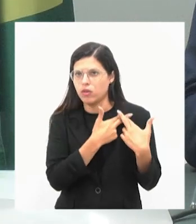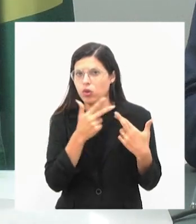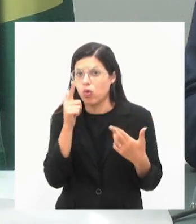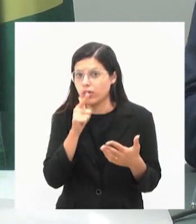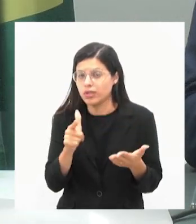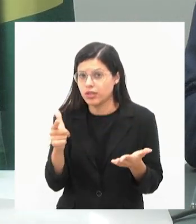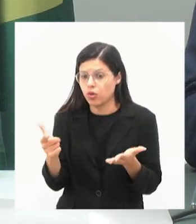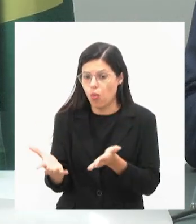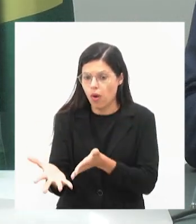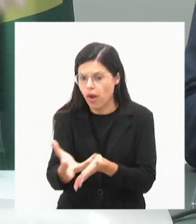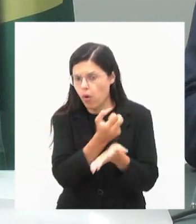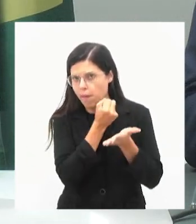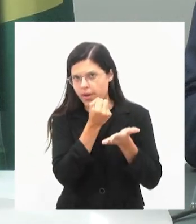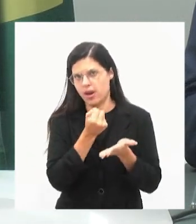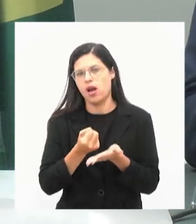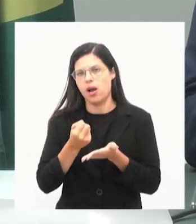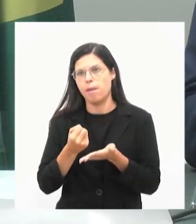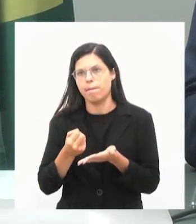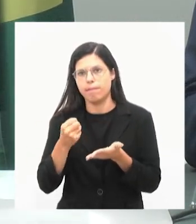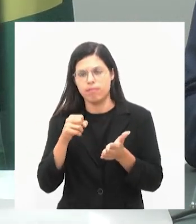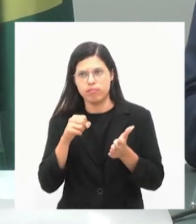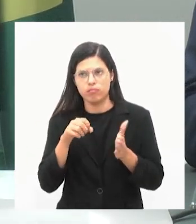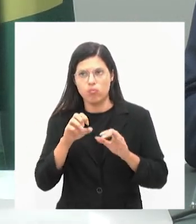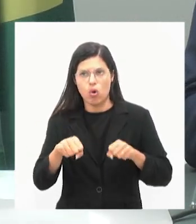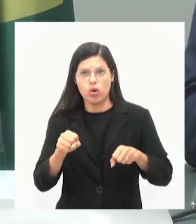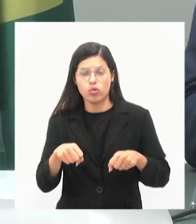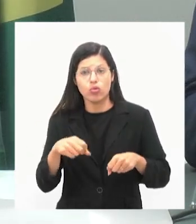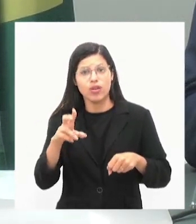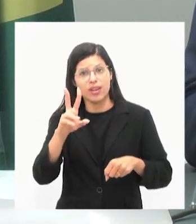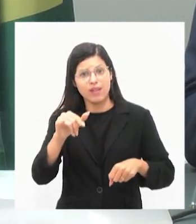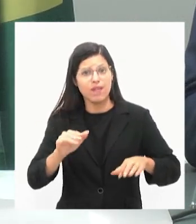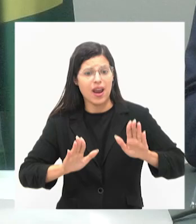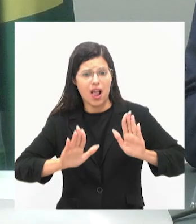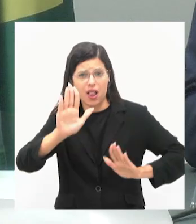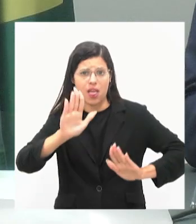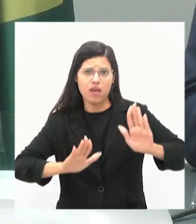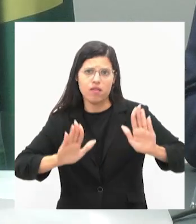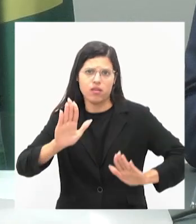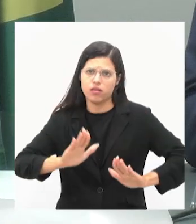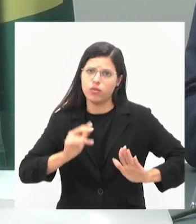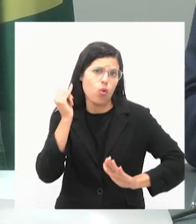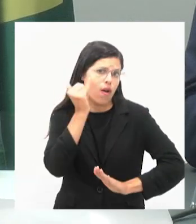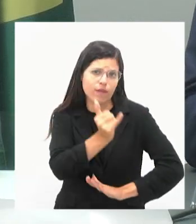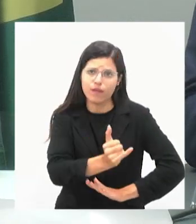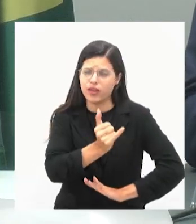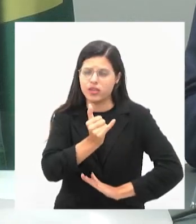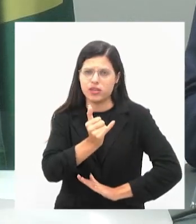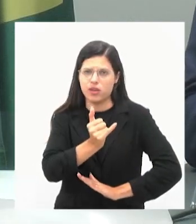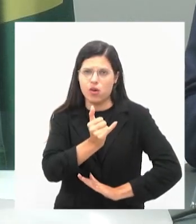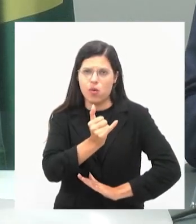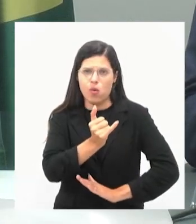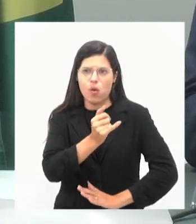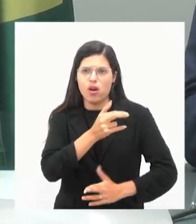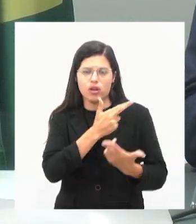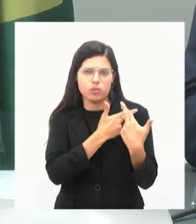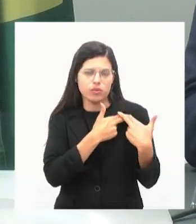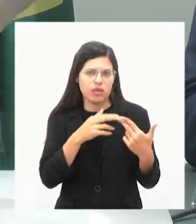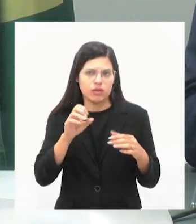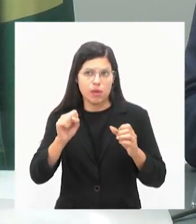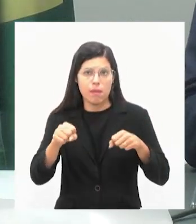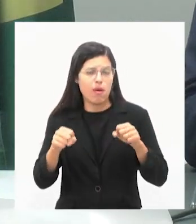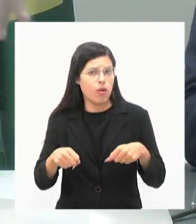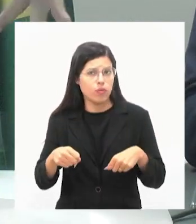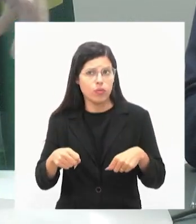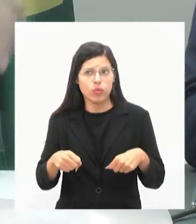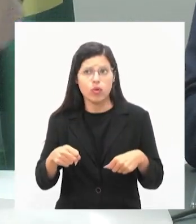DRFA nem fica sabendo que a moto foi recuperada e a moto vai leilão também sem comunicar o seu proprietário. Isso não sou eu que estou falando, não. Eu vi,